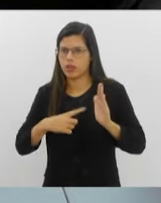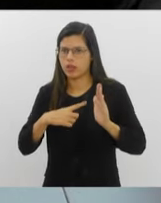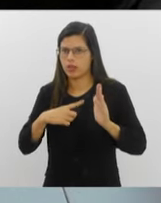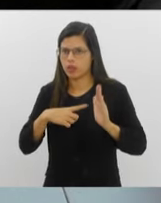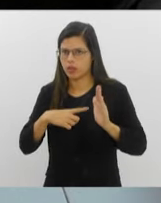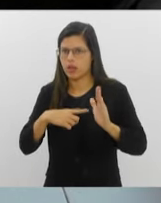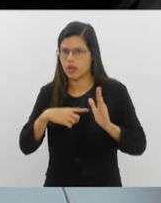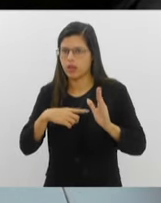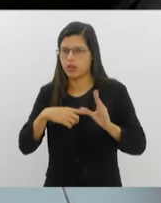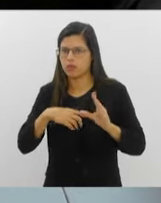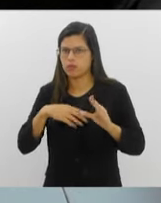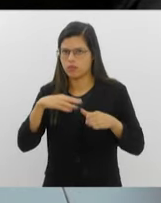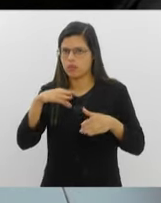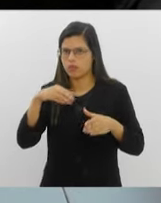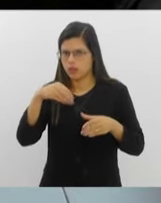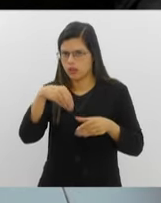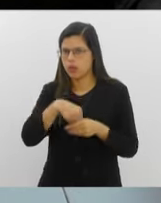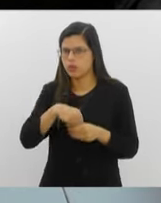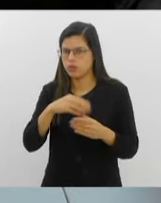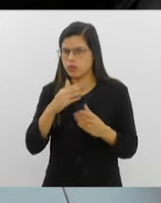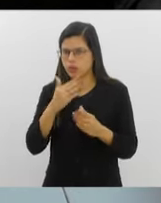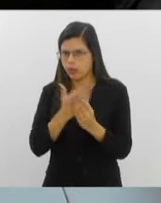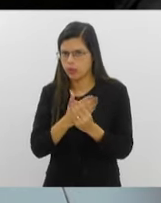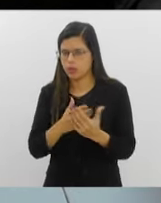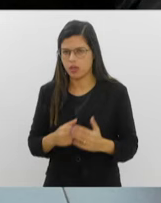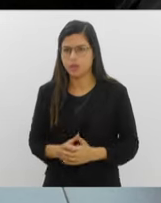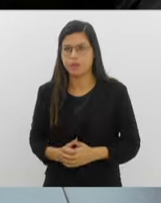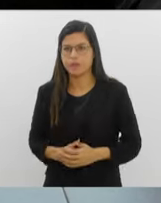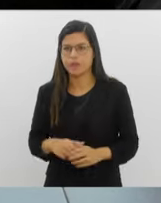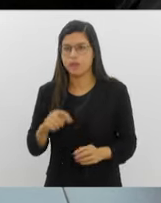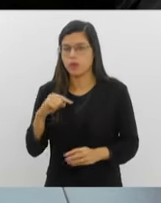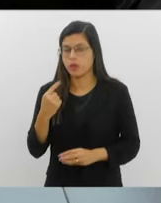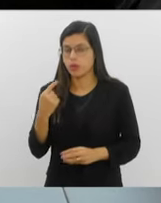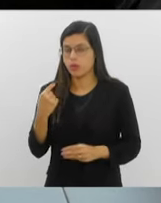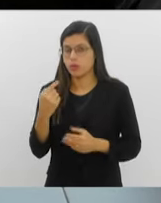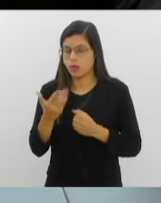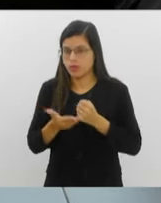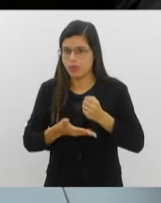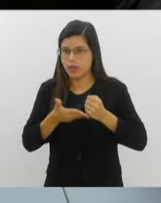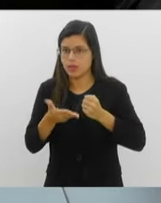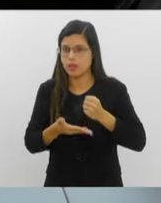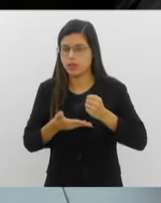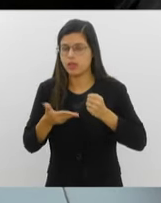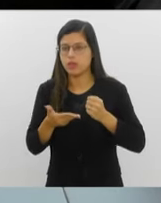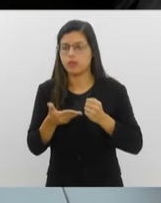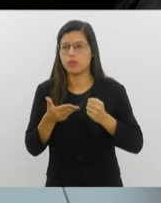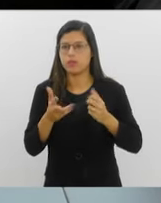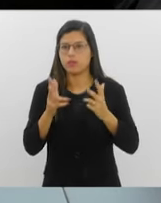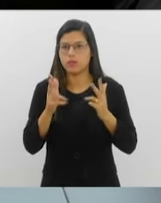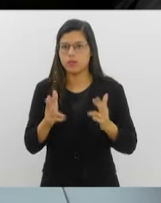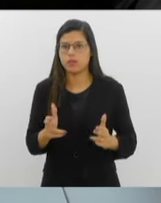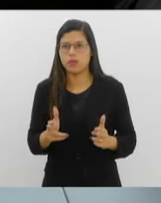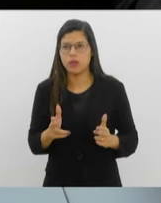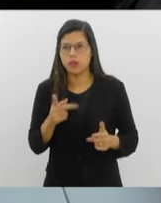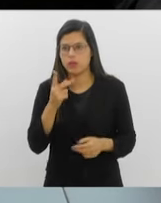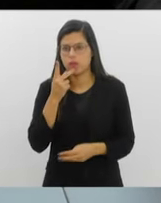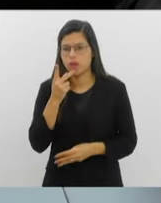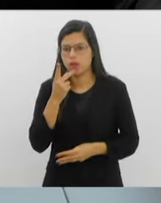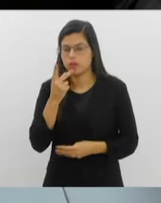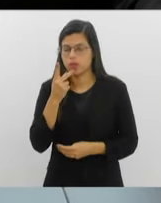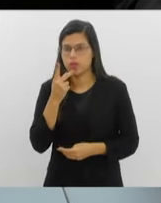vem sustentando é algo similar com uma forma de dizer mais